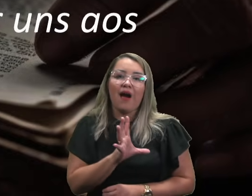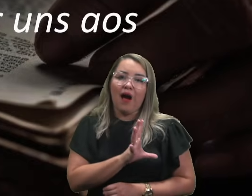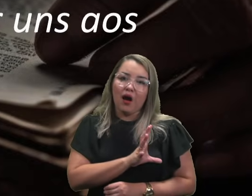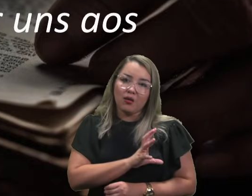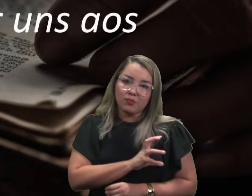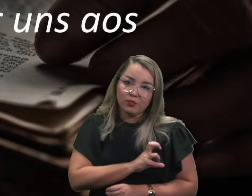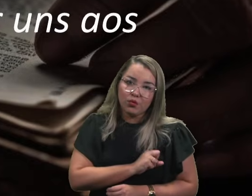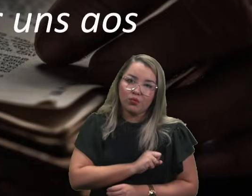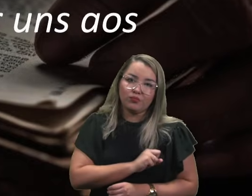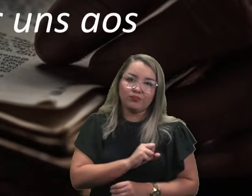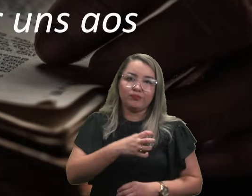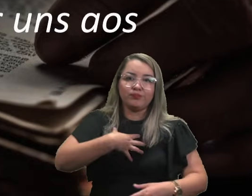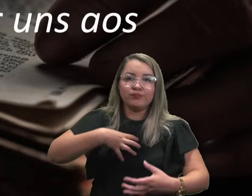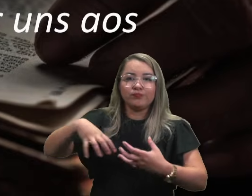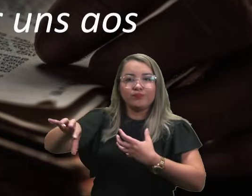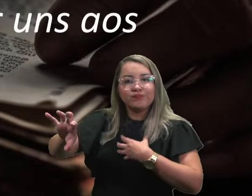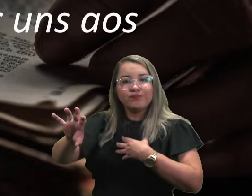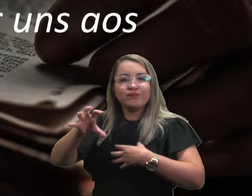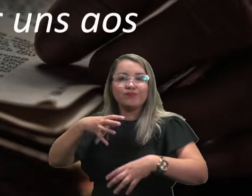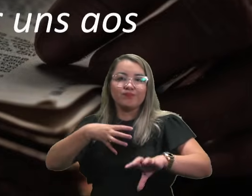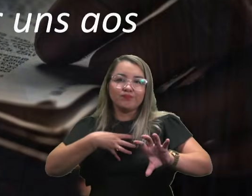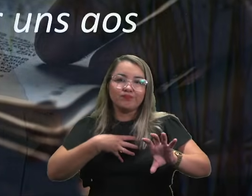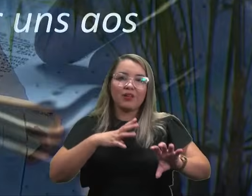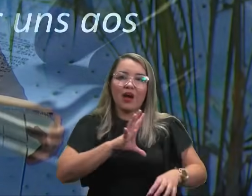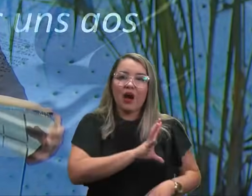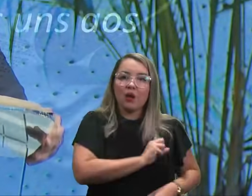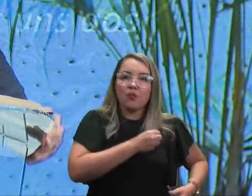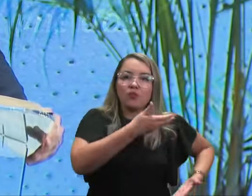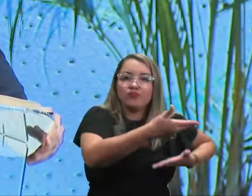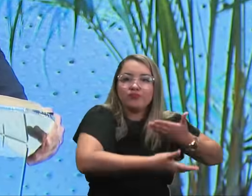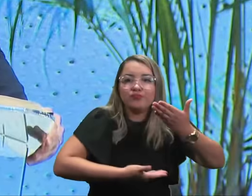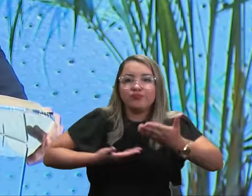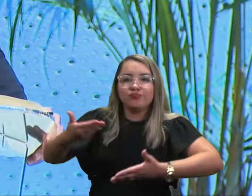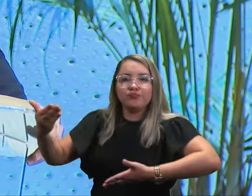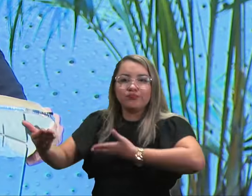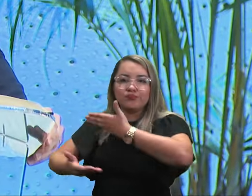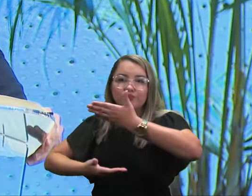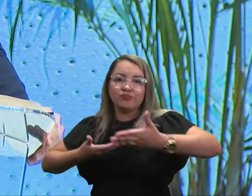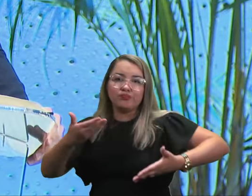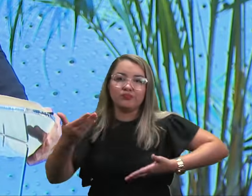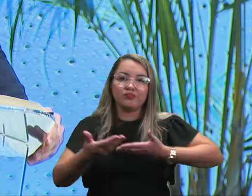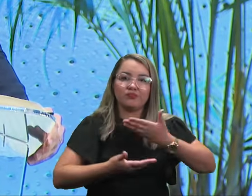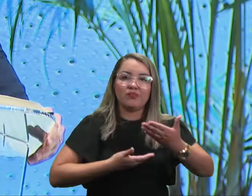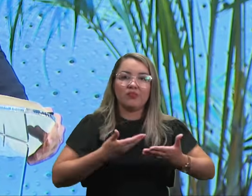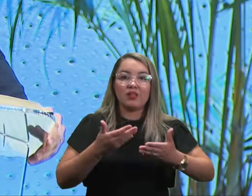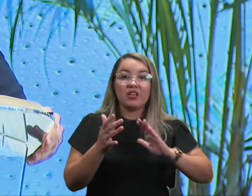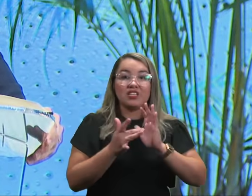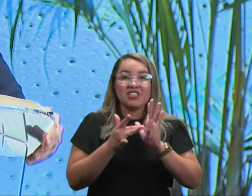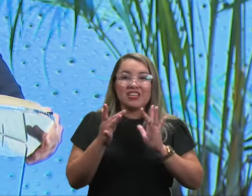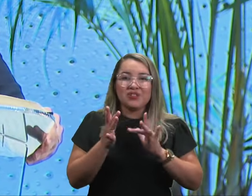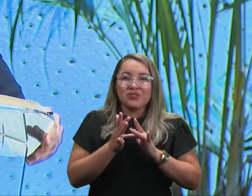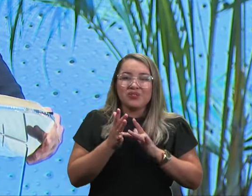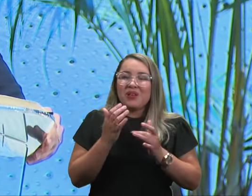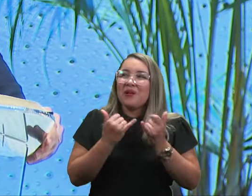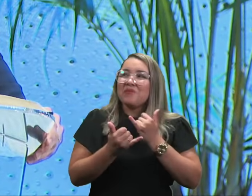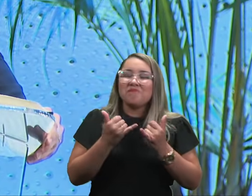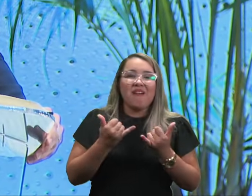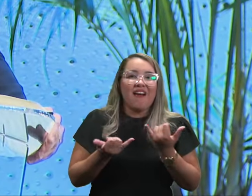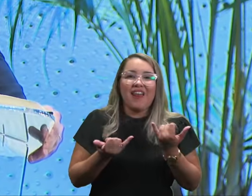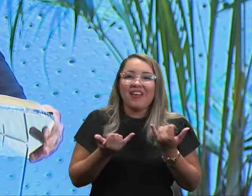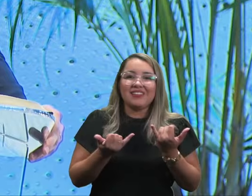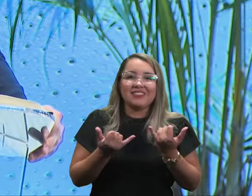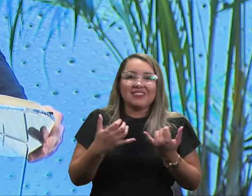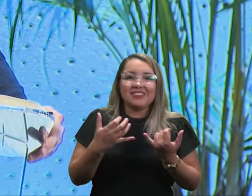Amor de uns para com os outros. Jesus quebrou o coração dos discípulos